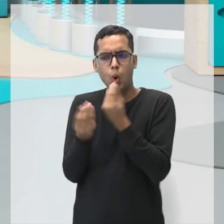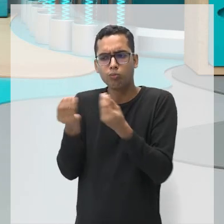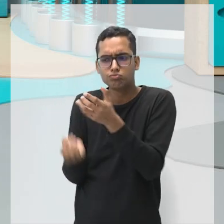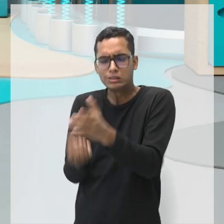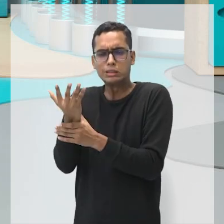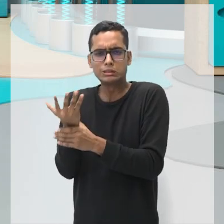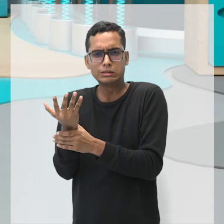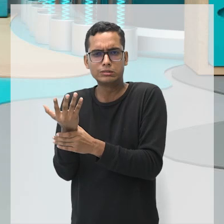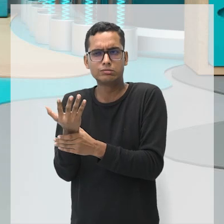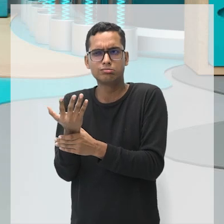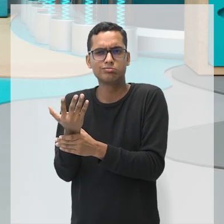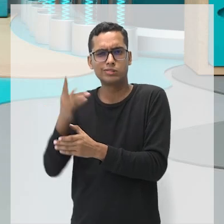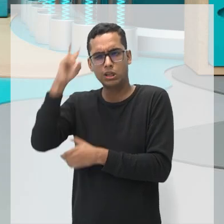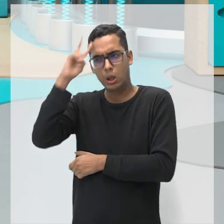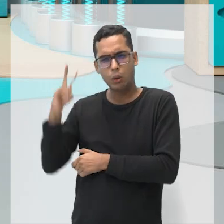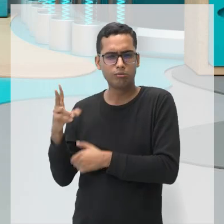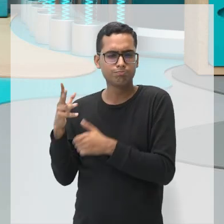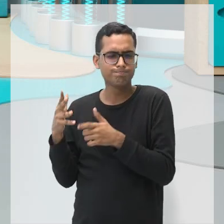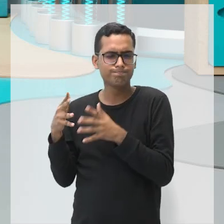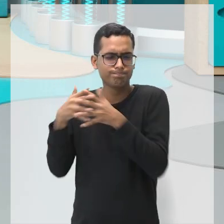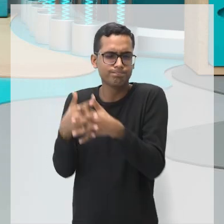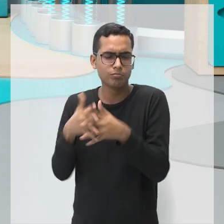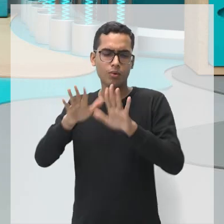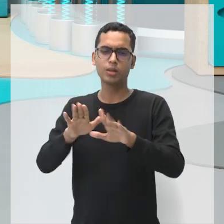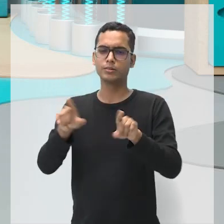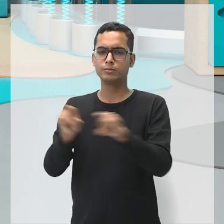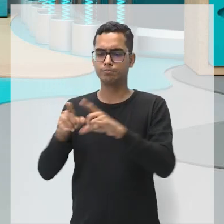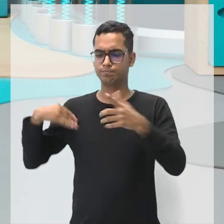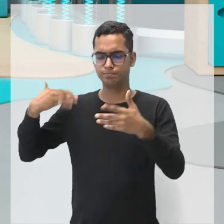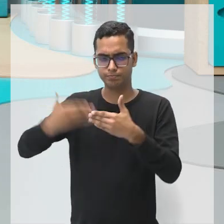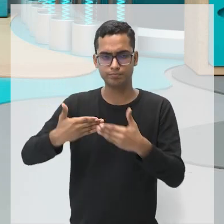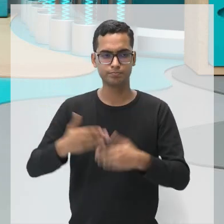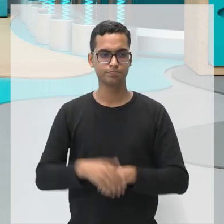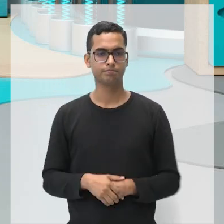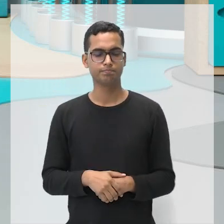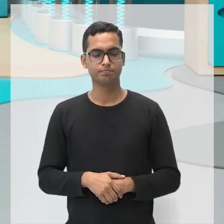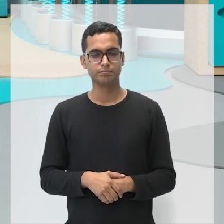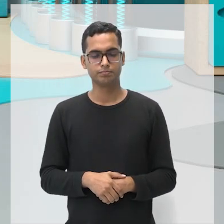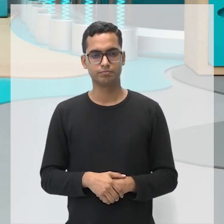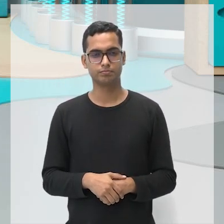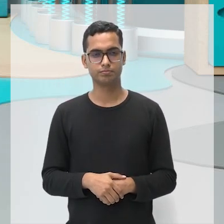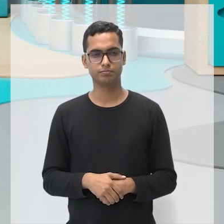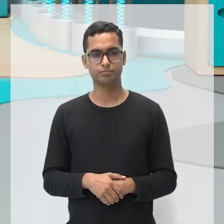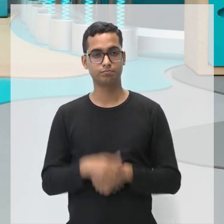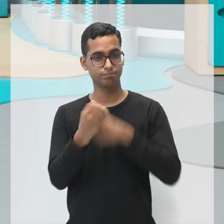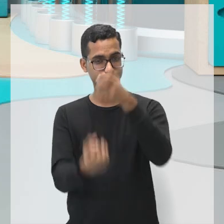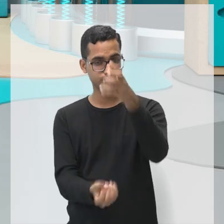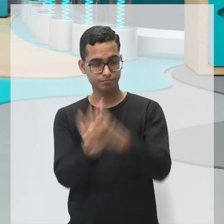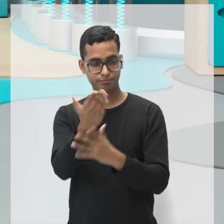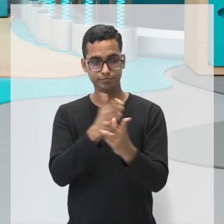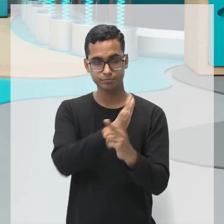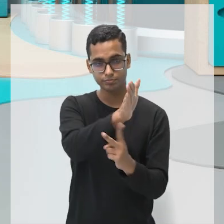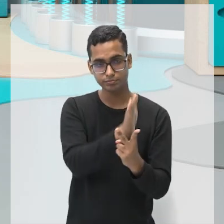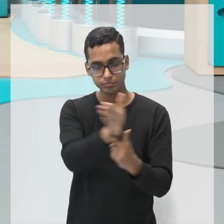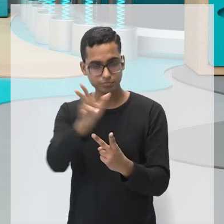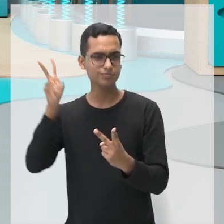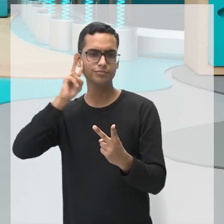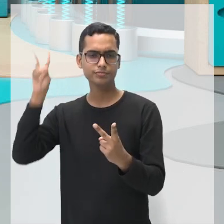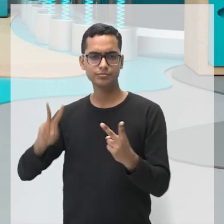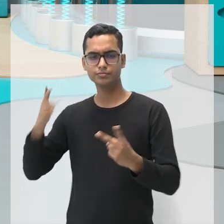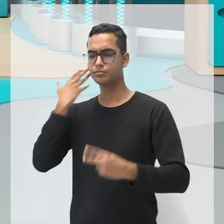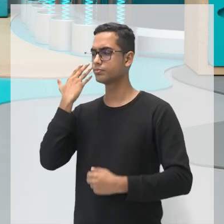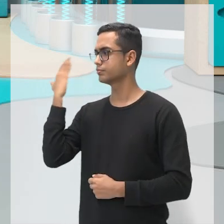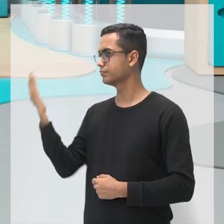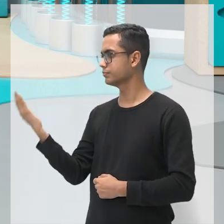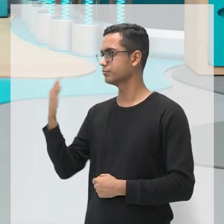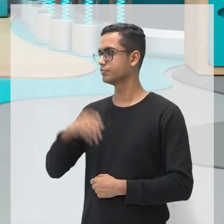não só com relação à nomenclatura. E aí eu trouxe para vocês, olha só, a origem, a gente vai ter duas vertentes históricas sobre